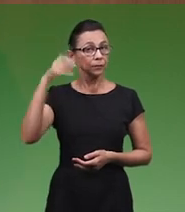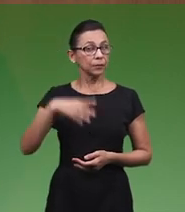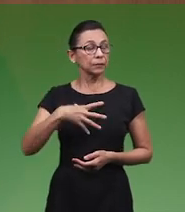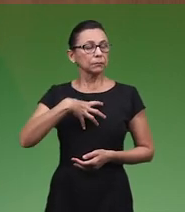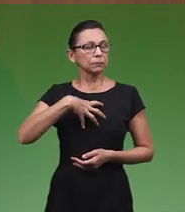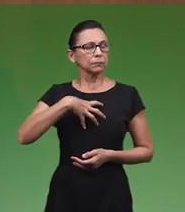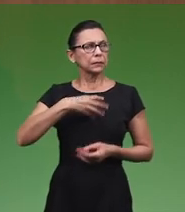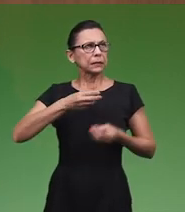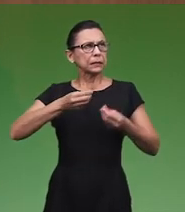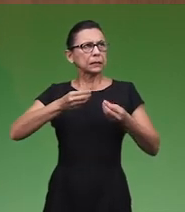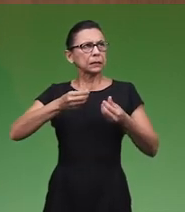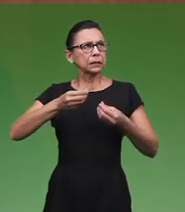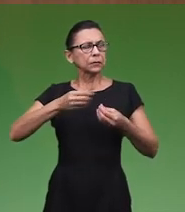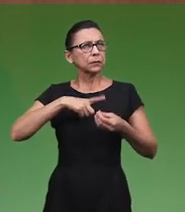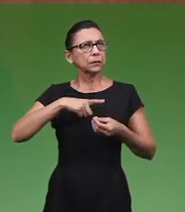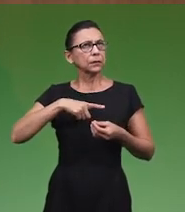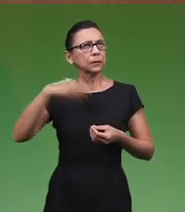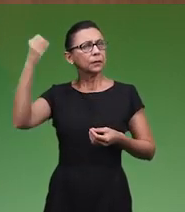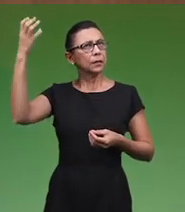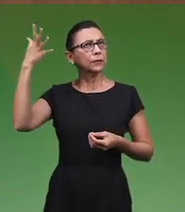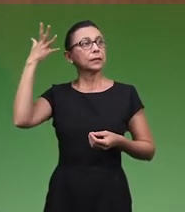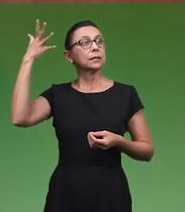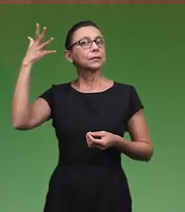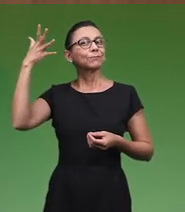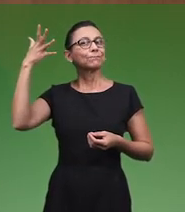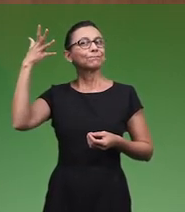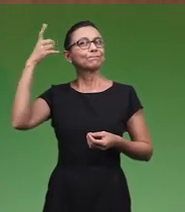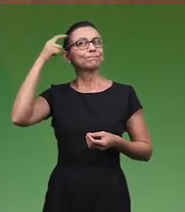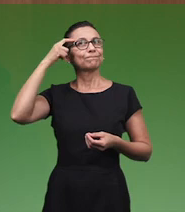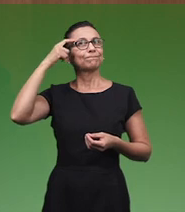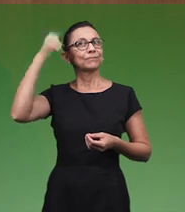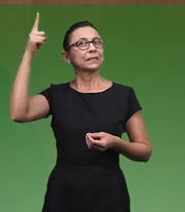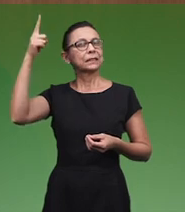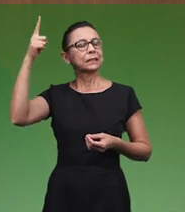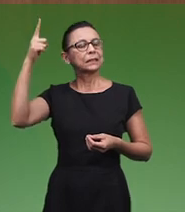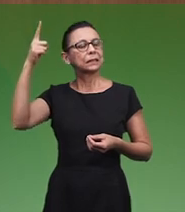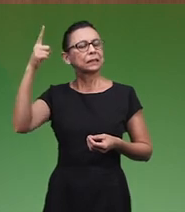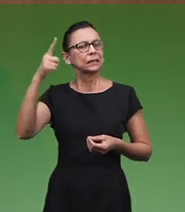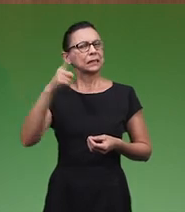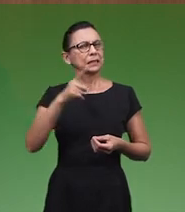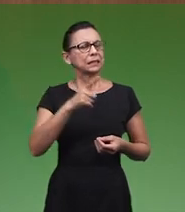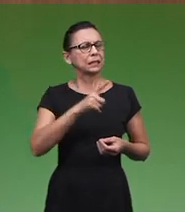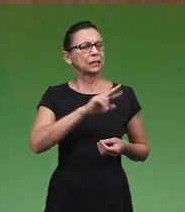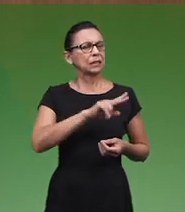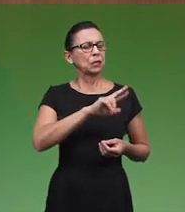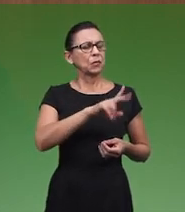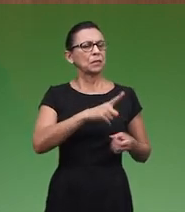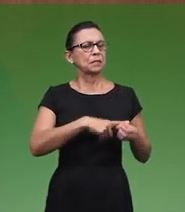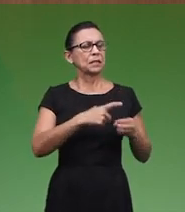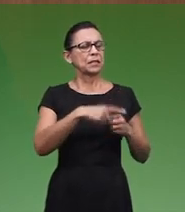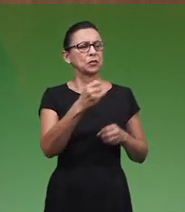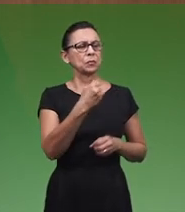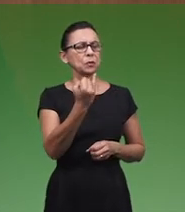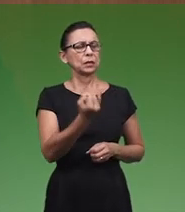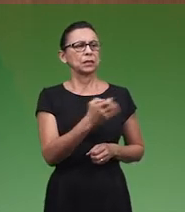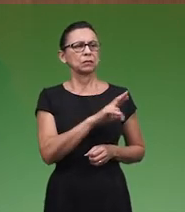teve a revelação disso. Repetindo, não era uma cidade importante.